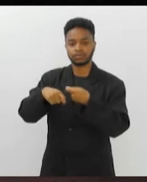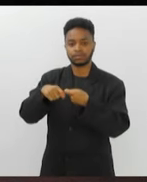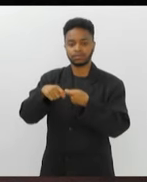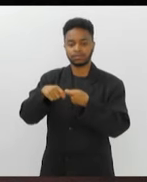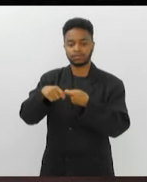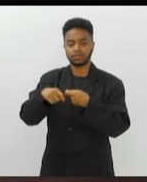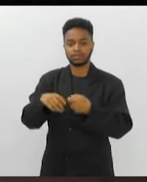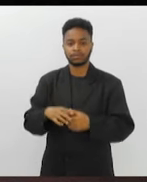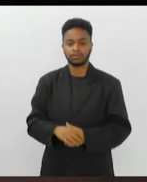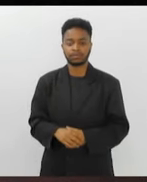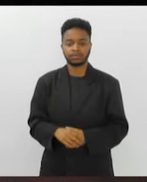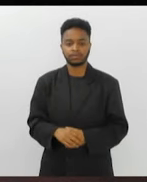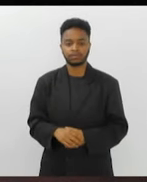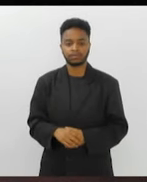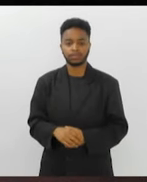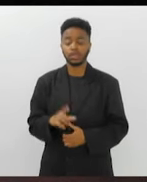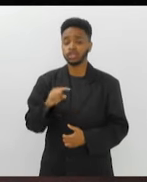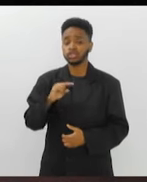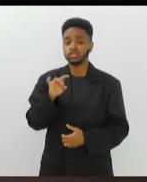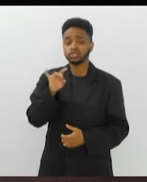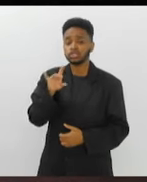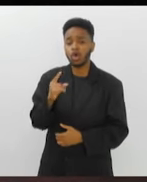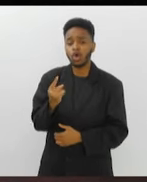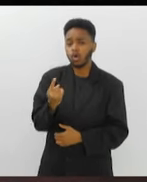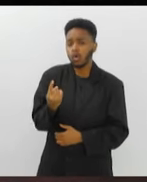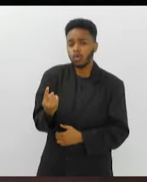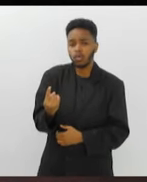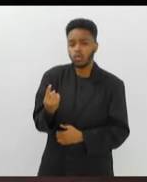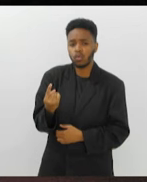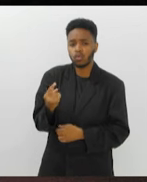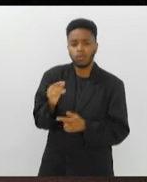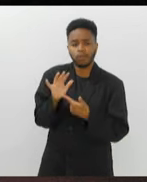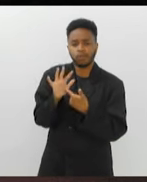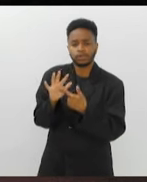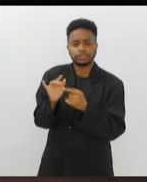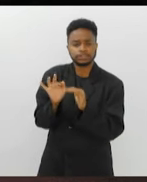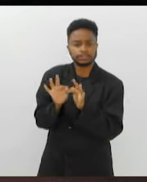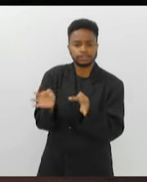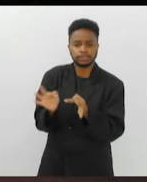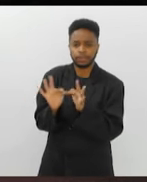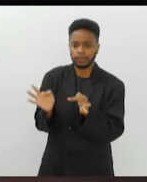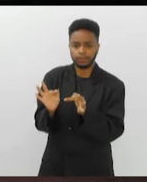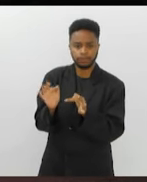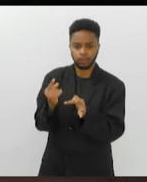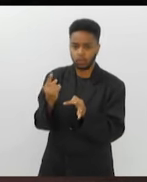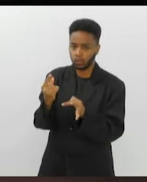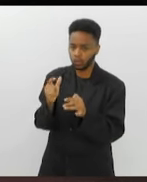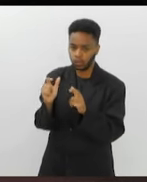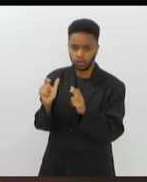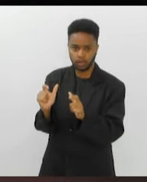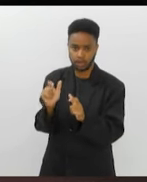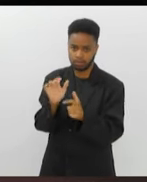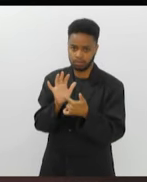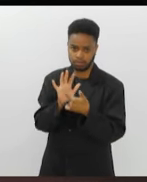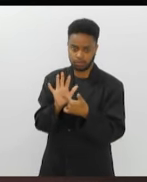Secretaria de Administração é apenas uma pequena amostra, deputado Valdo Ceasa,